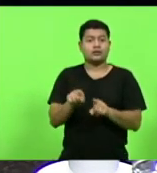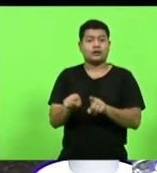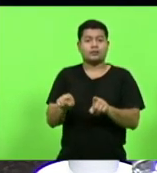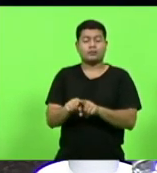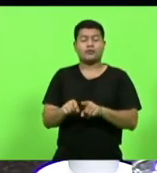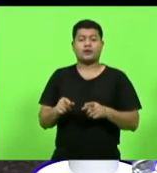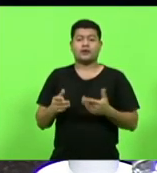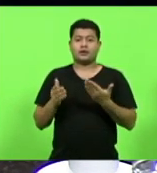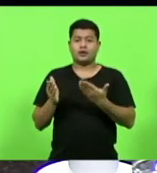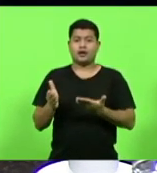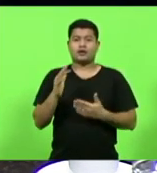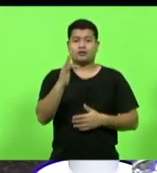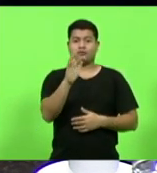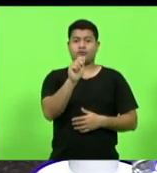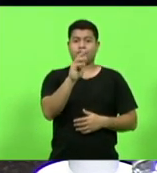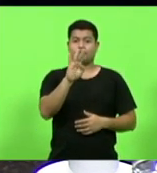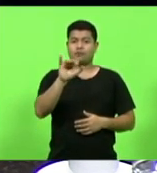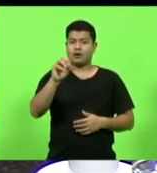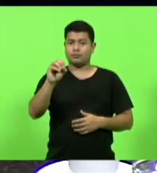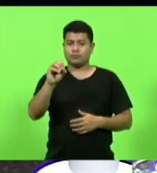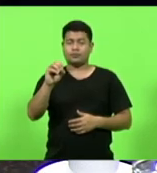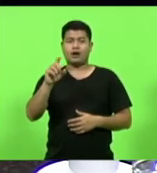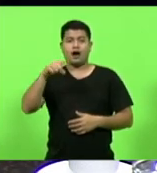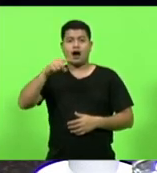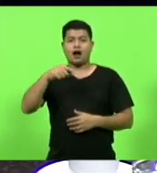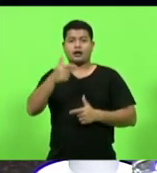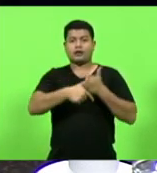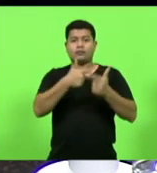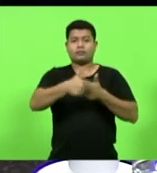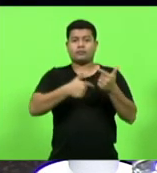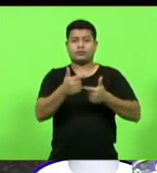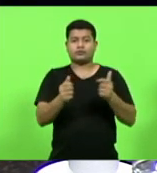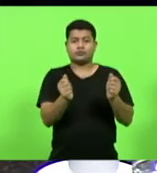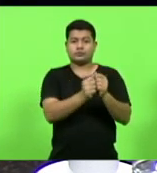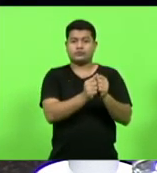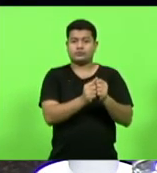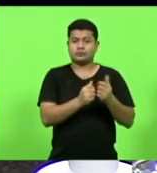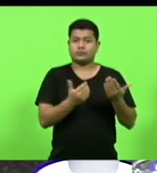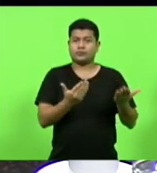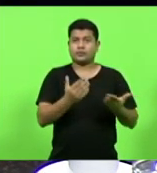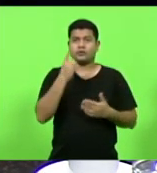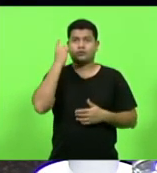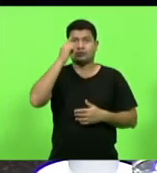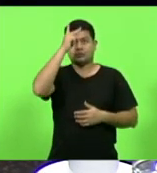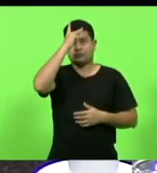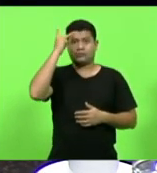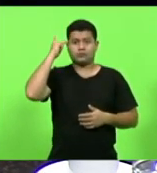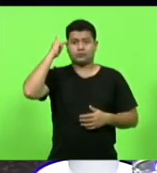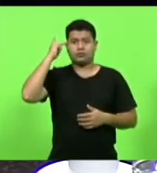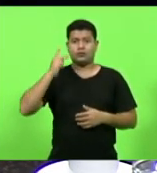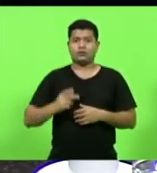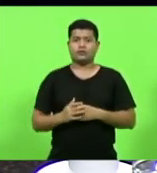assessor secretário parlamentar da deputada Paulinha da Silva.